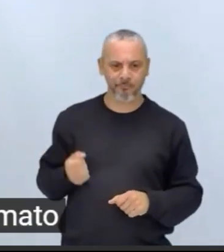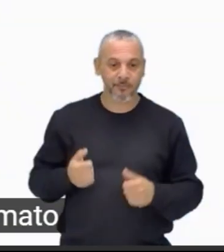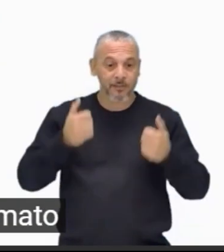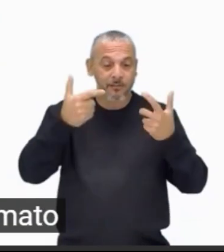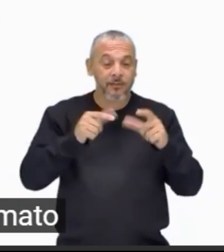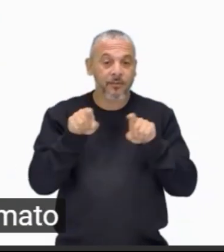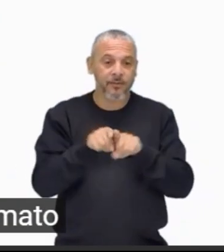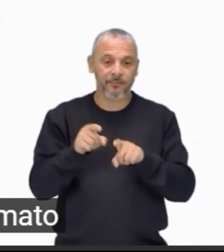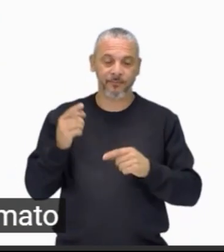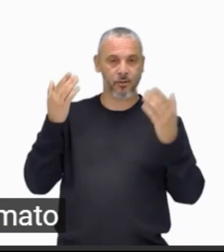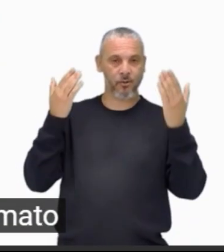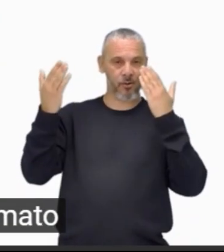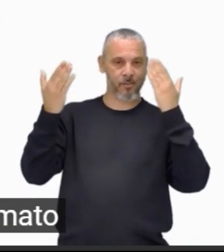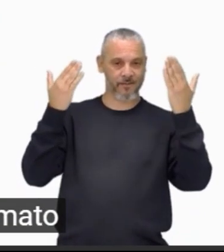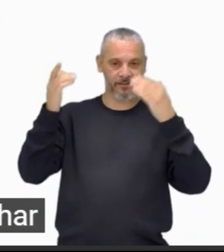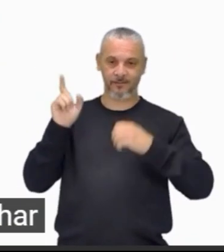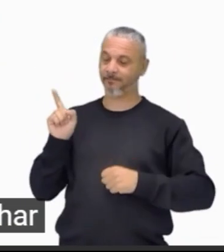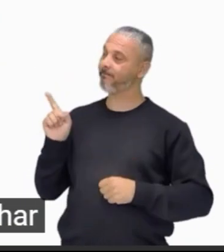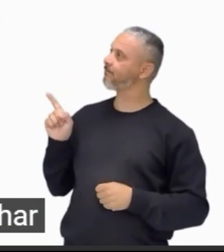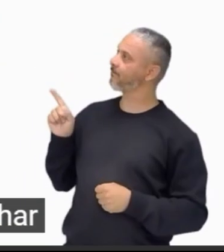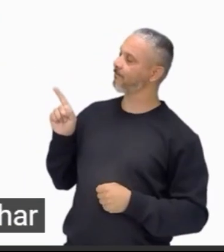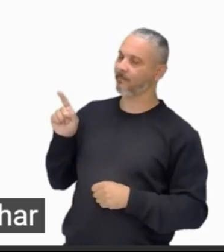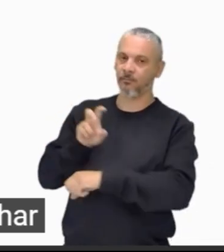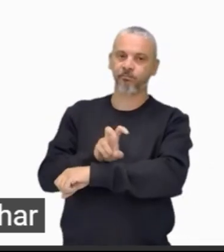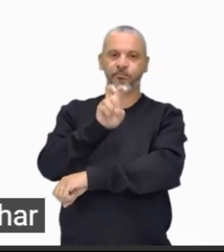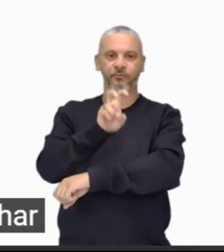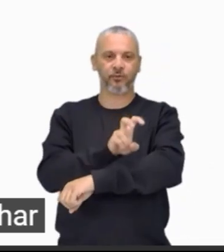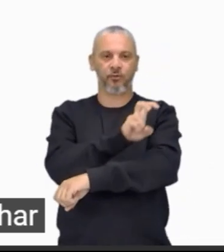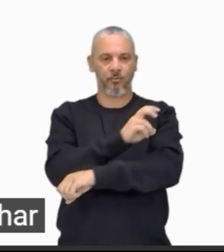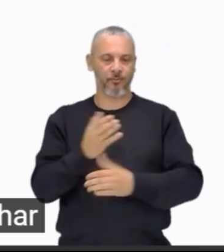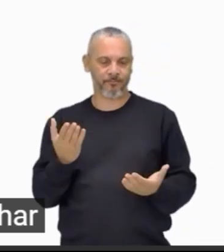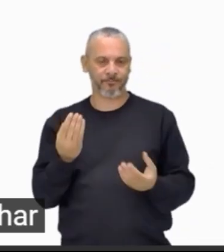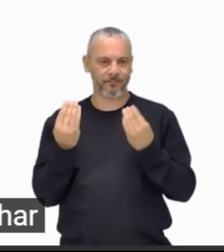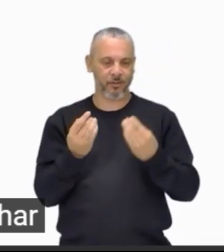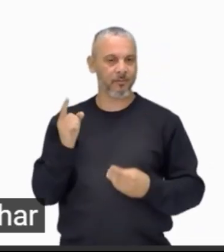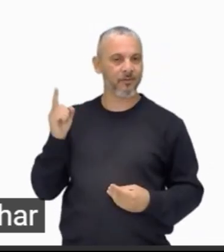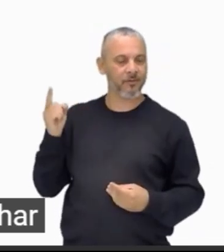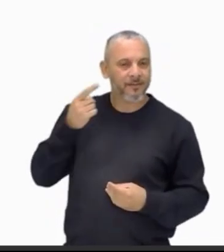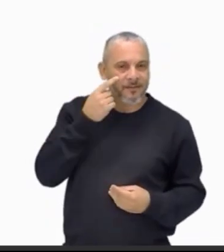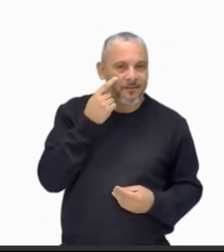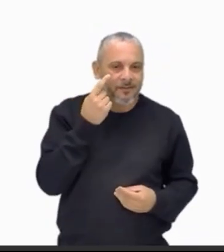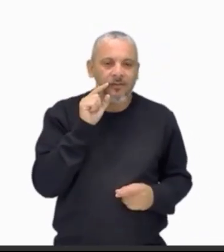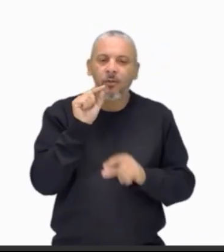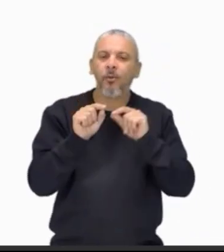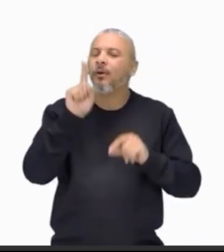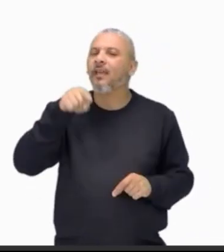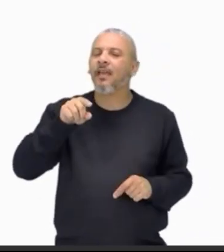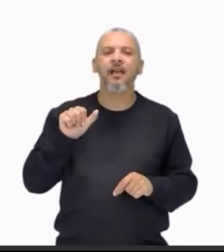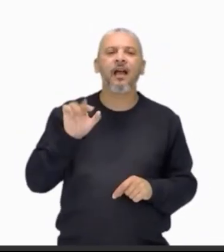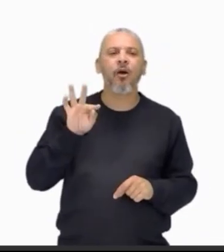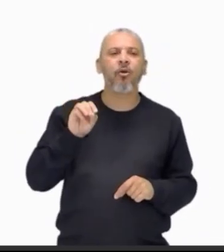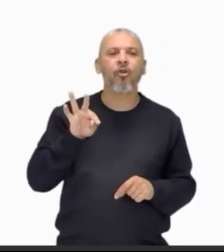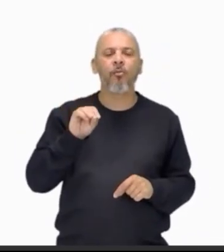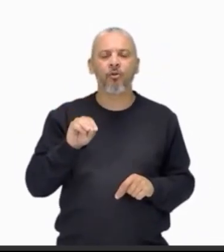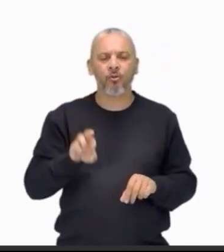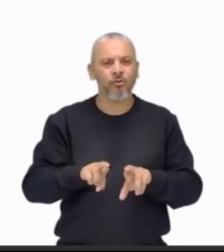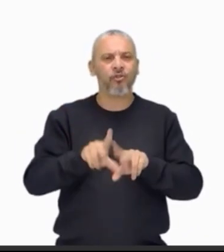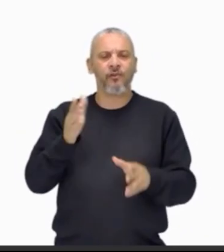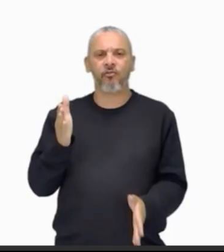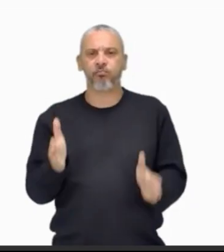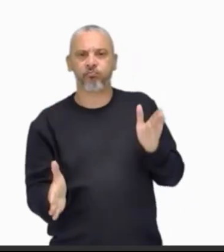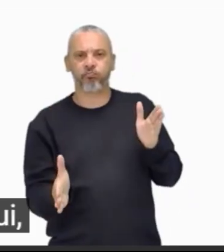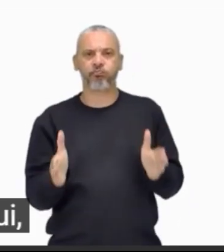nós fazemos uma comparação do autômato com o robô moderno. Então aqui nós vamos trabalhar o que é o autômato, qual a diferença do autômato